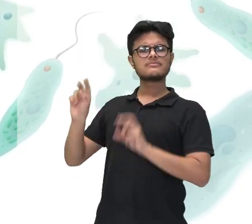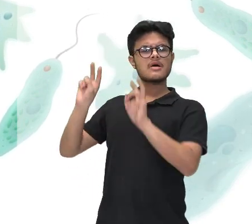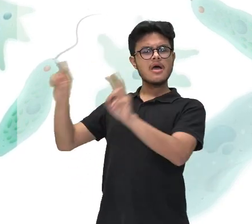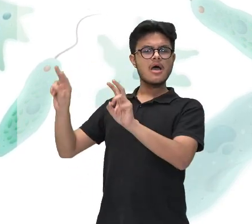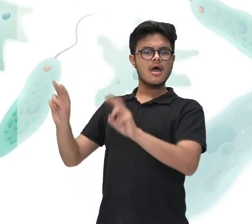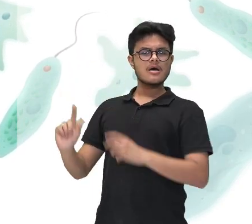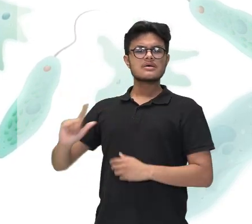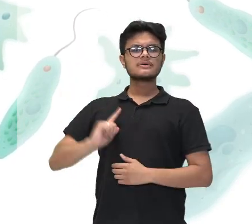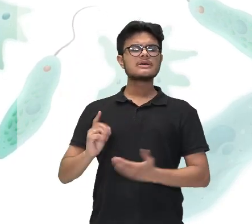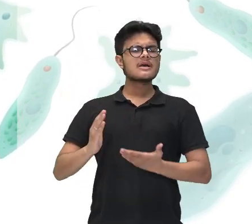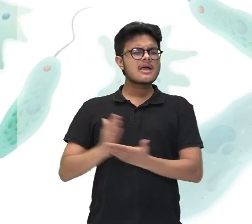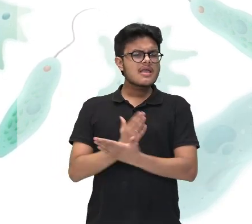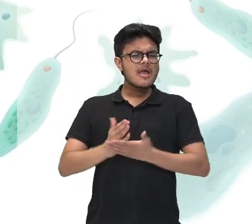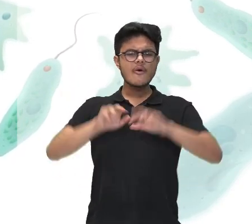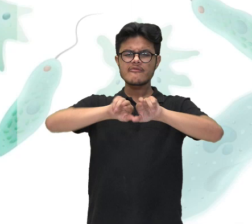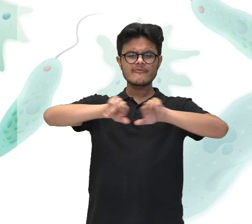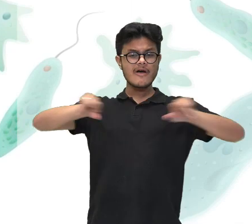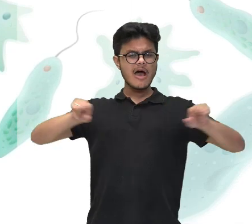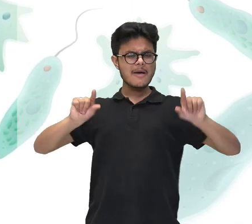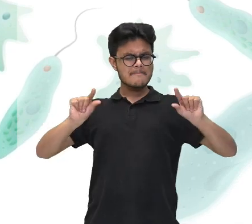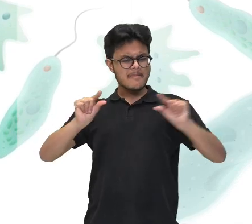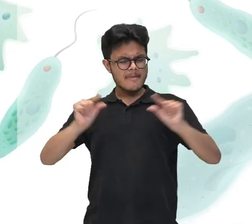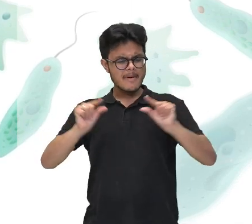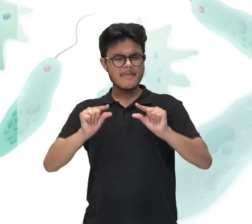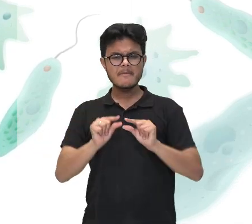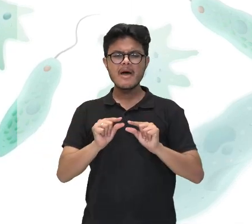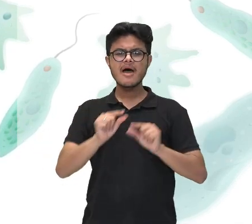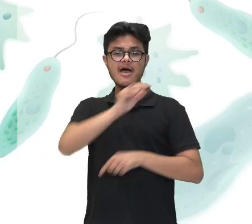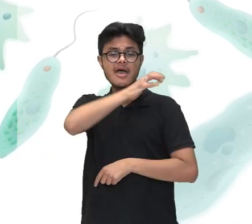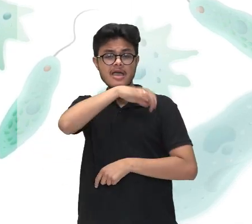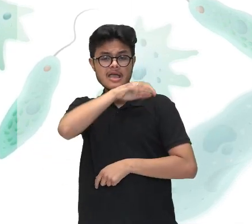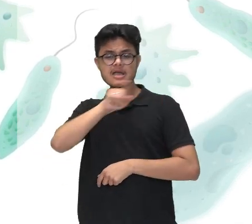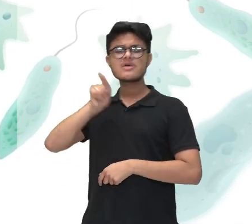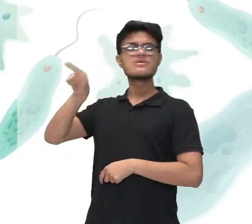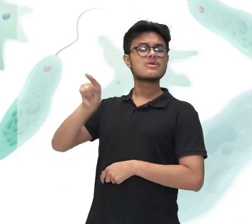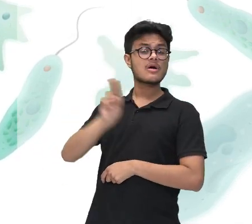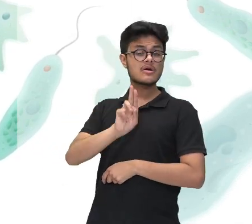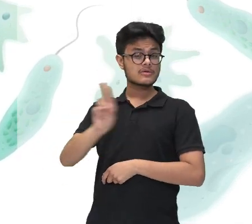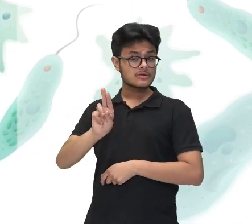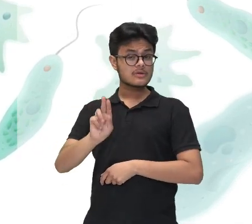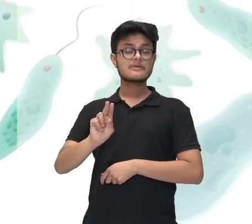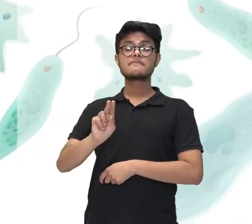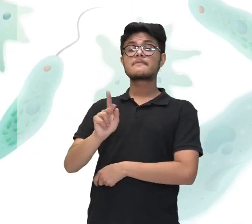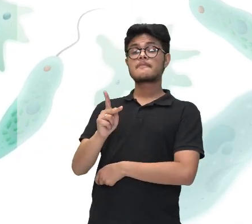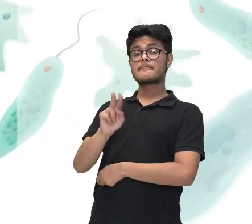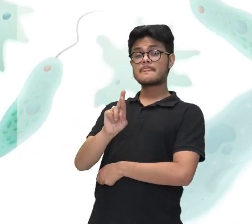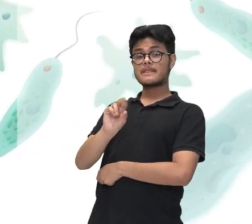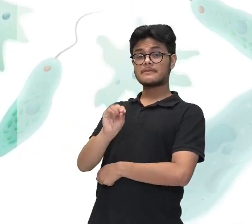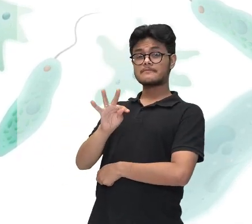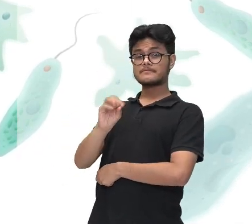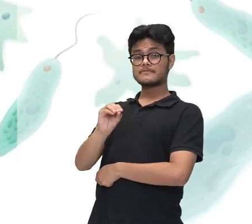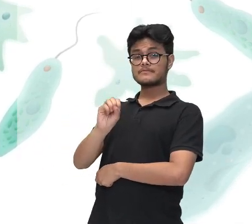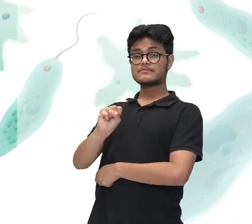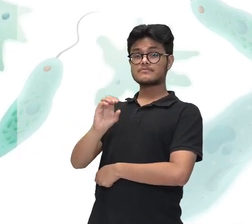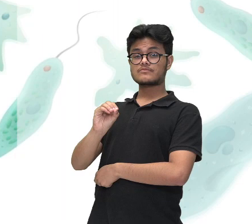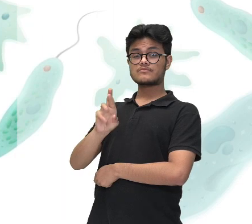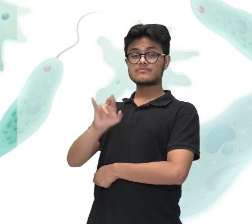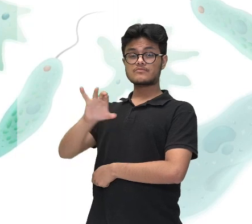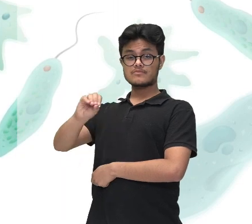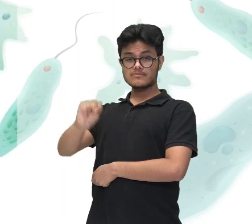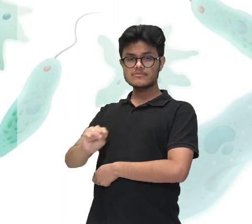que nós temos aí vários micro-organismos e que eles são chamados de protozoários. Vocês estão vendo